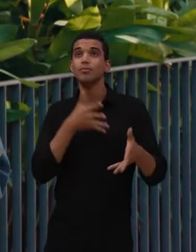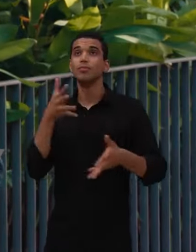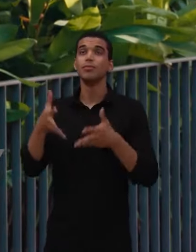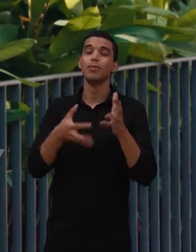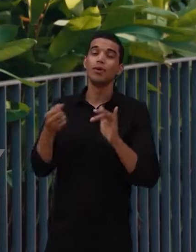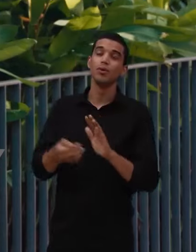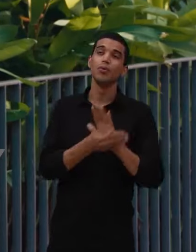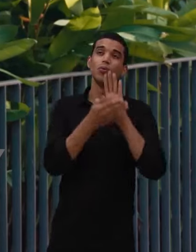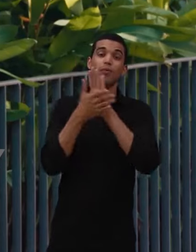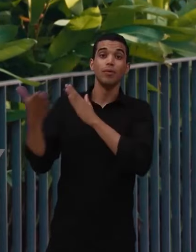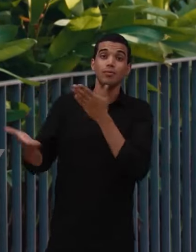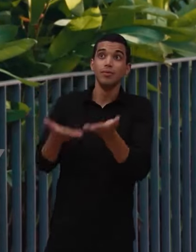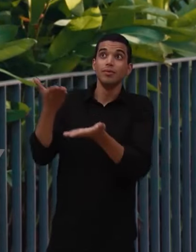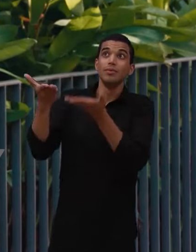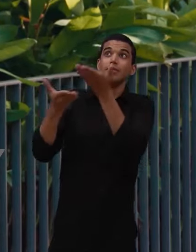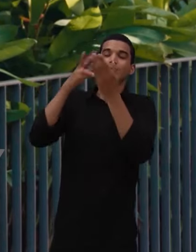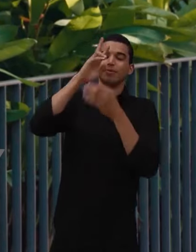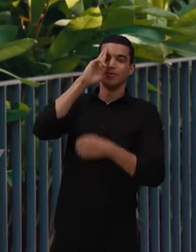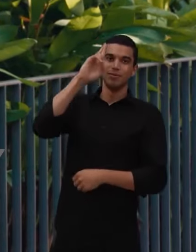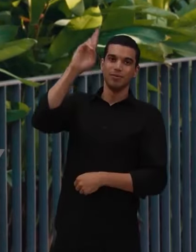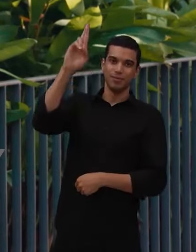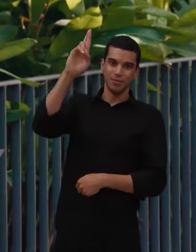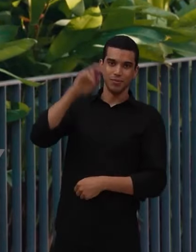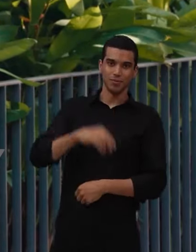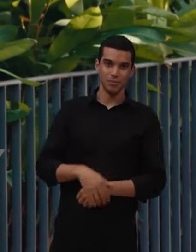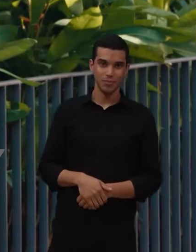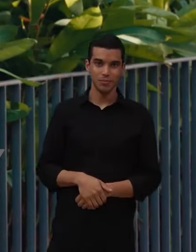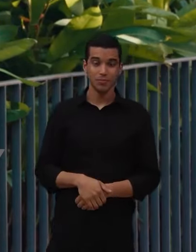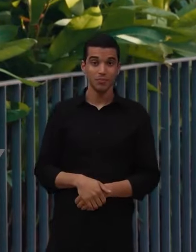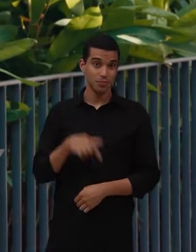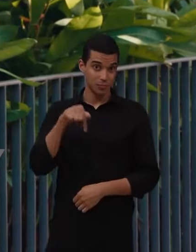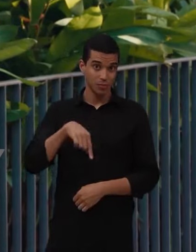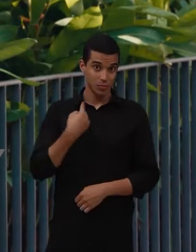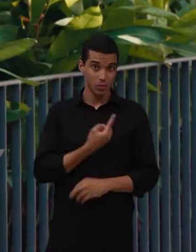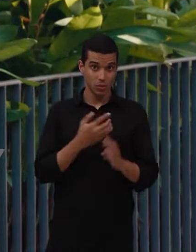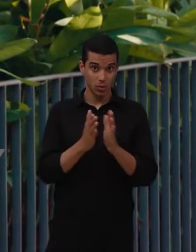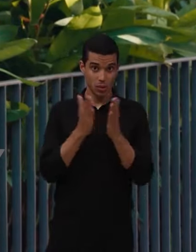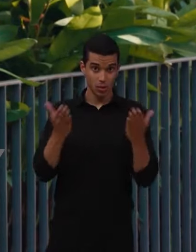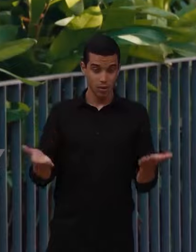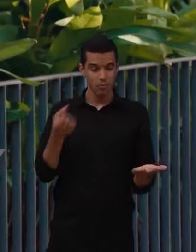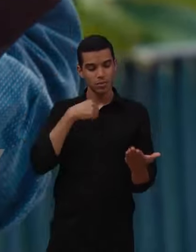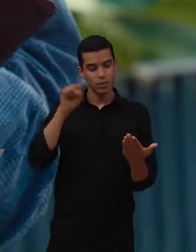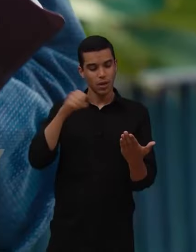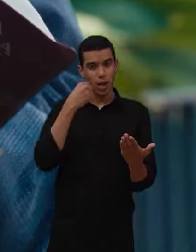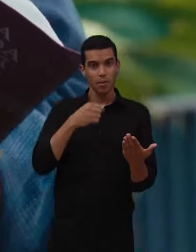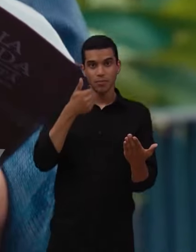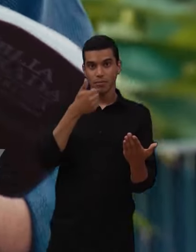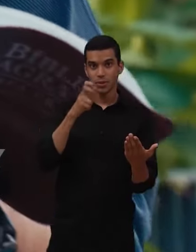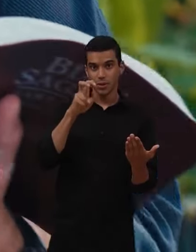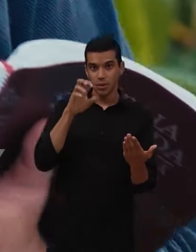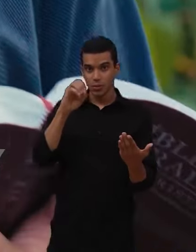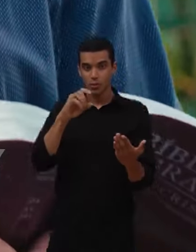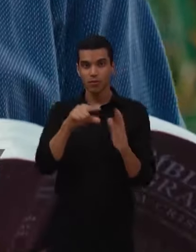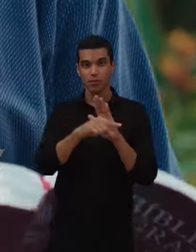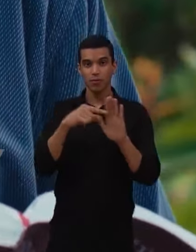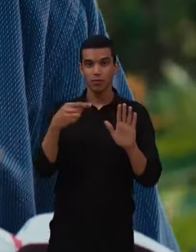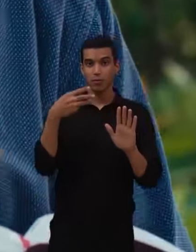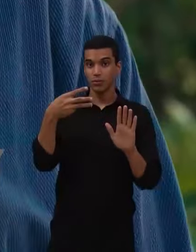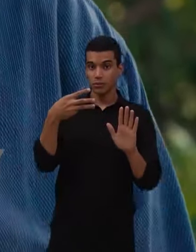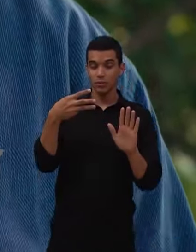o engrandecimento do Senhor. Aqui, quando a gente abre a Bíblia no Salmo 150, e o versículo de